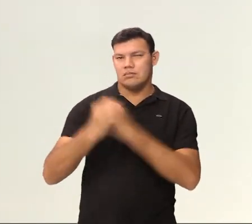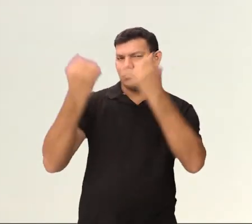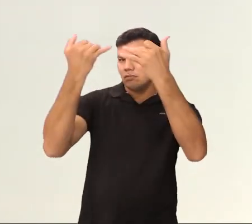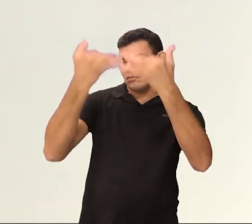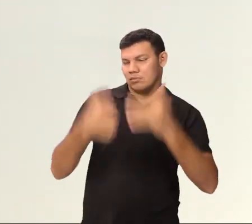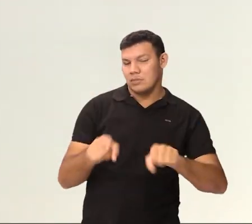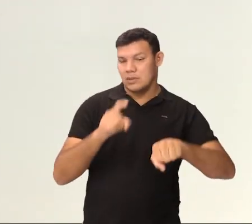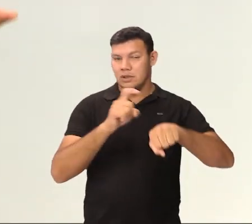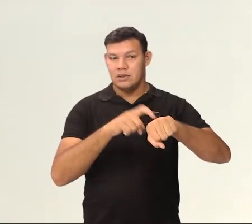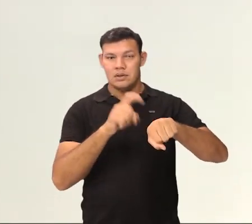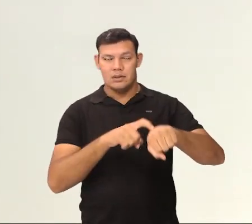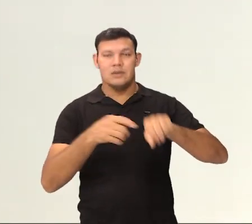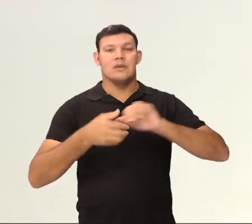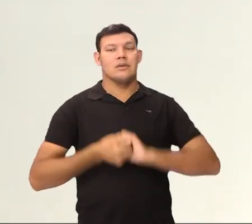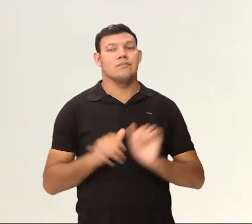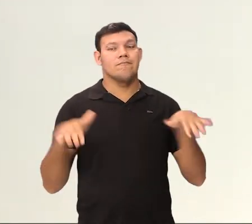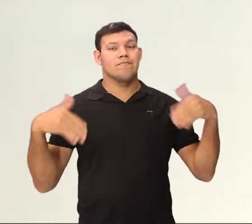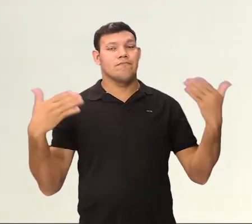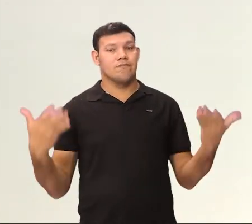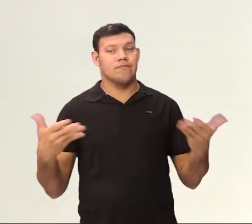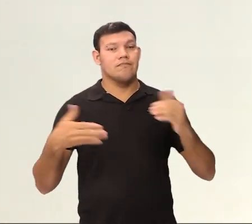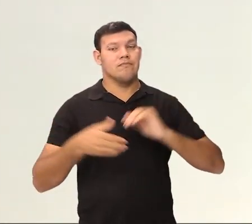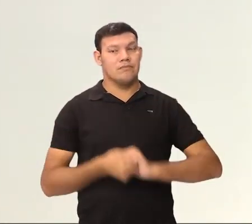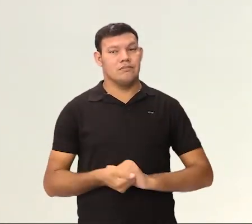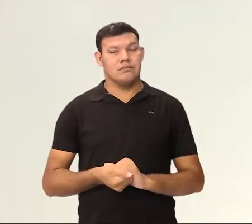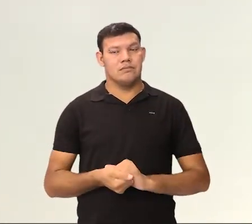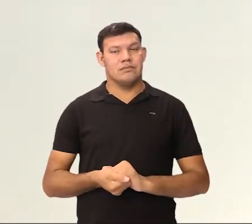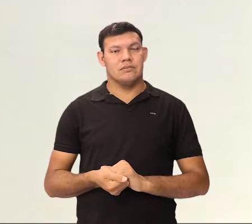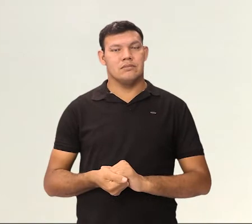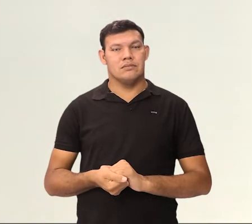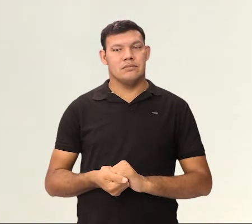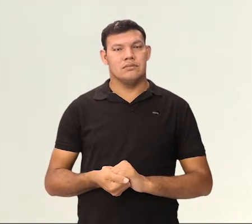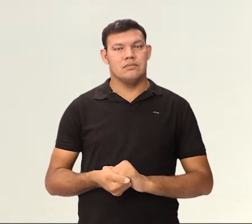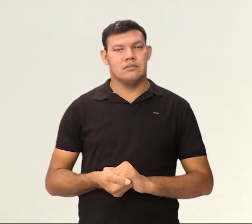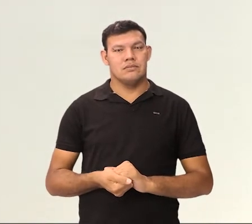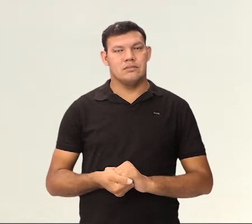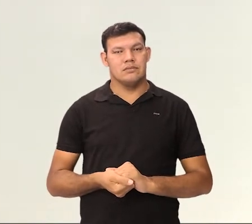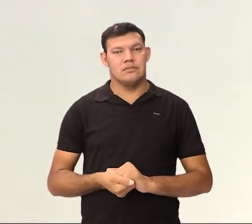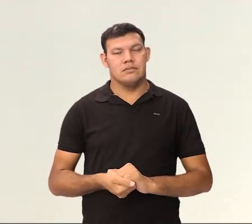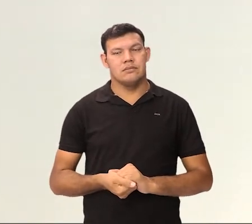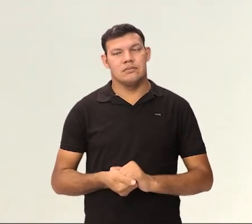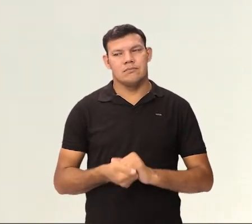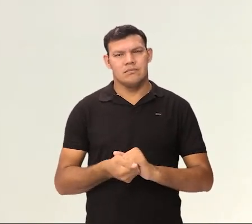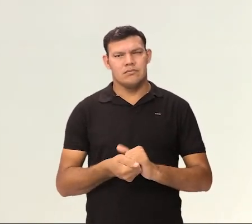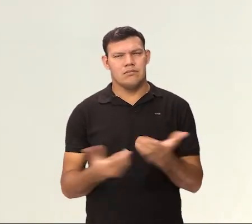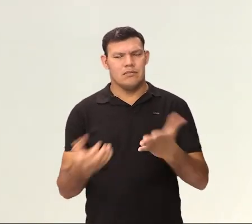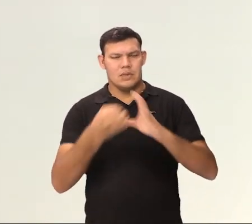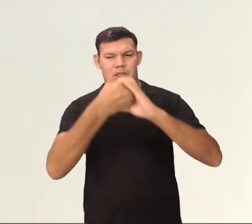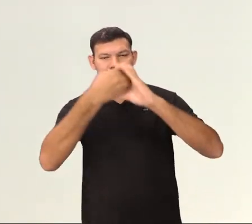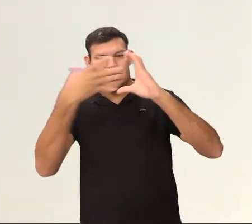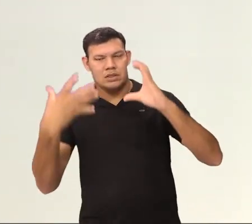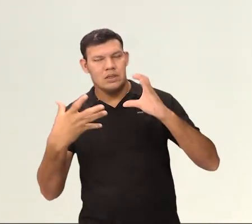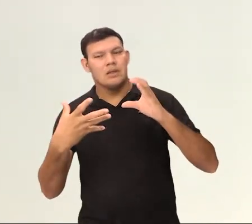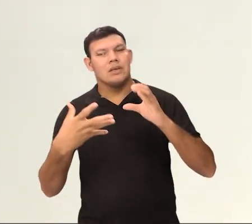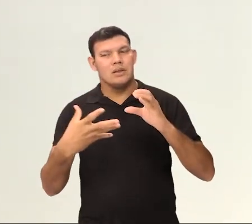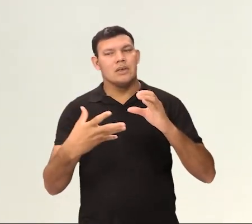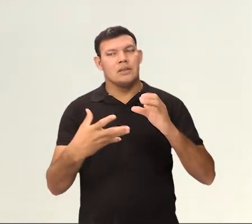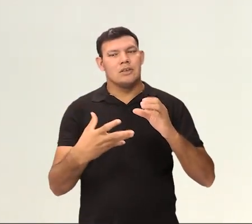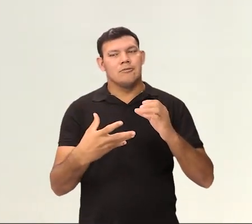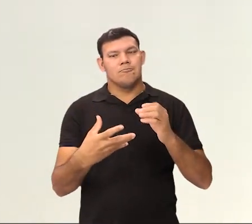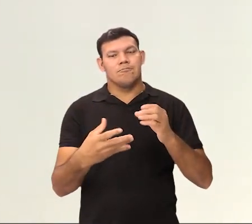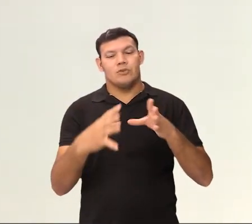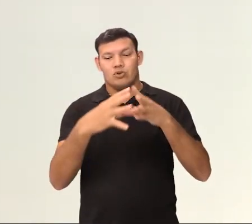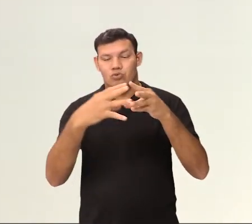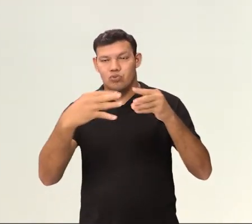que diz muito sobre aquele período da história. Então, todos esses vestígios que foram deixados